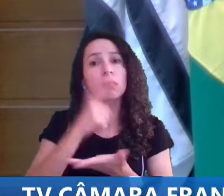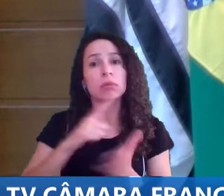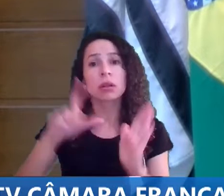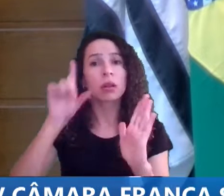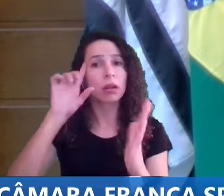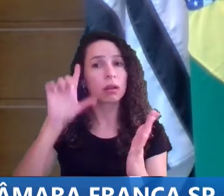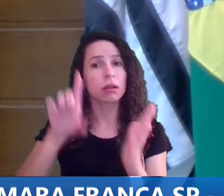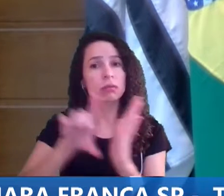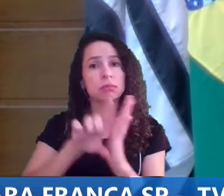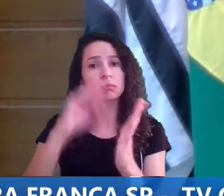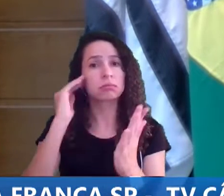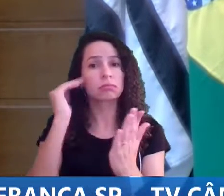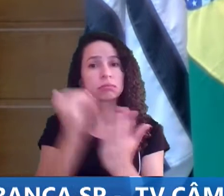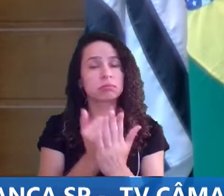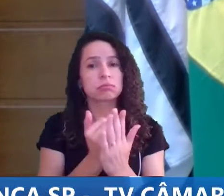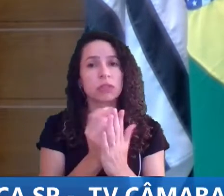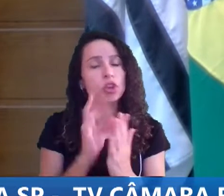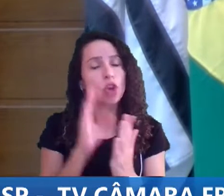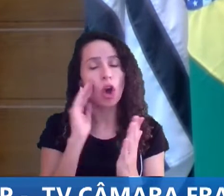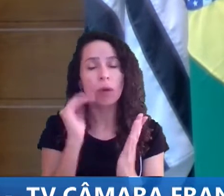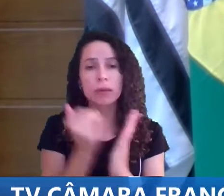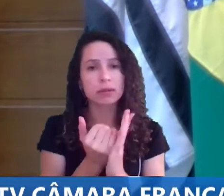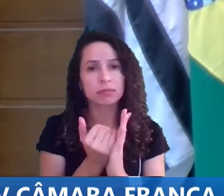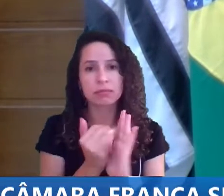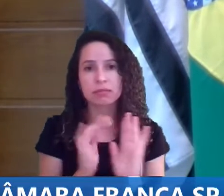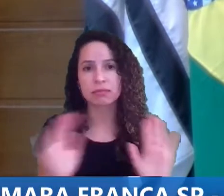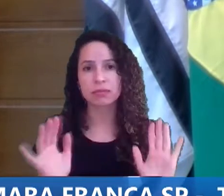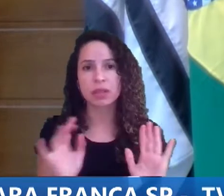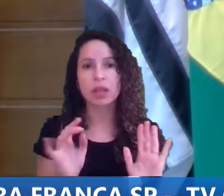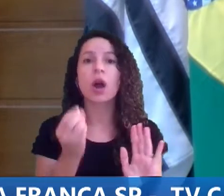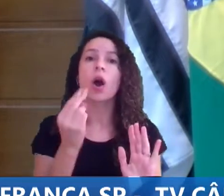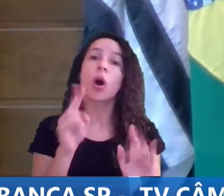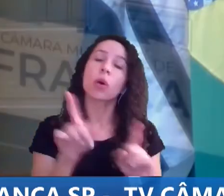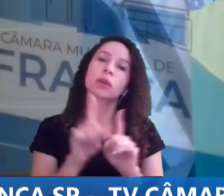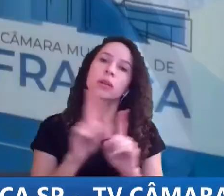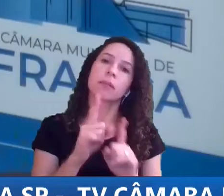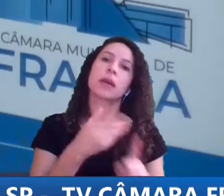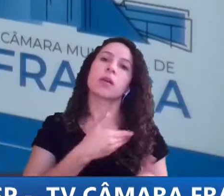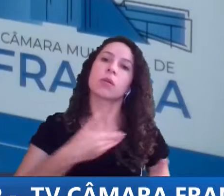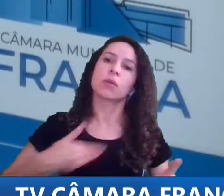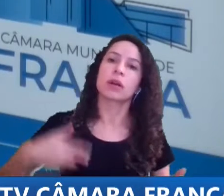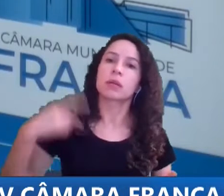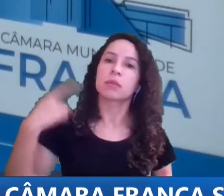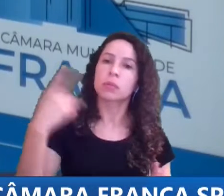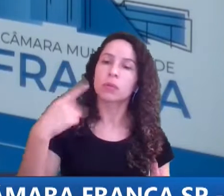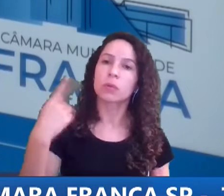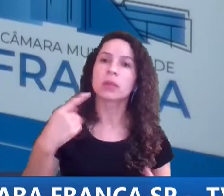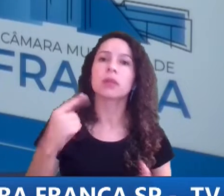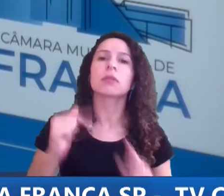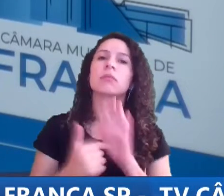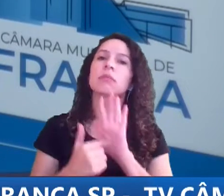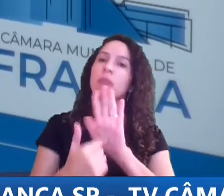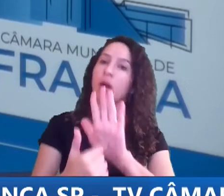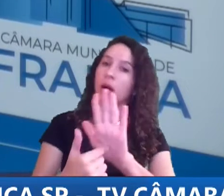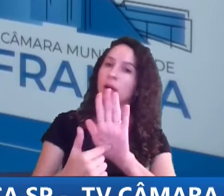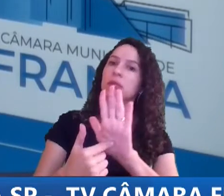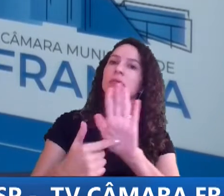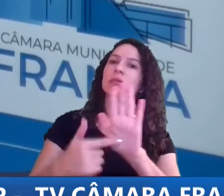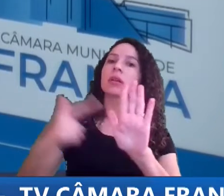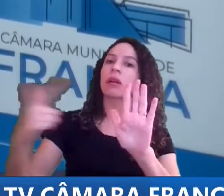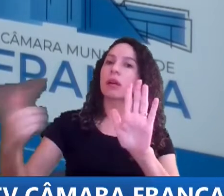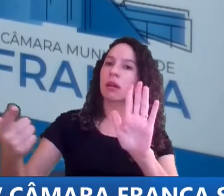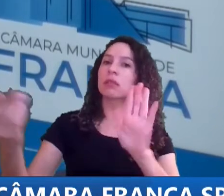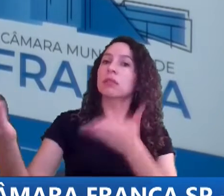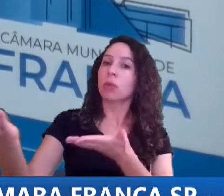legal, não é isso? Ou que eventualmente o poder público municipal dê o exemplo ao empresariado e receba de